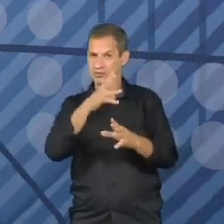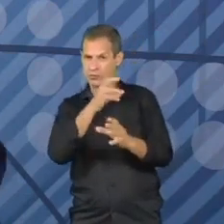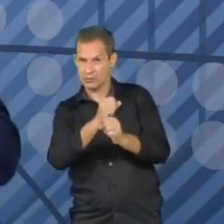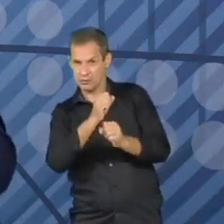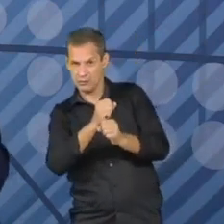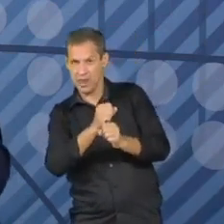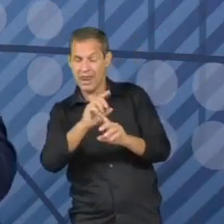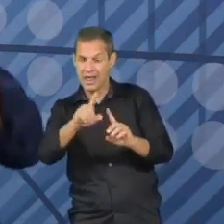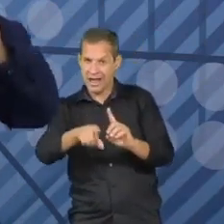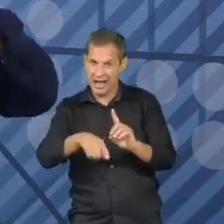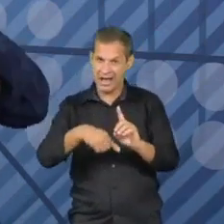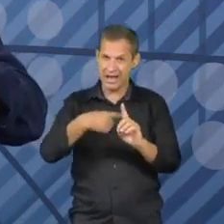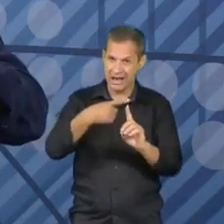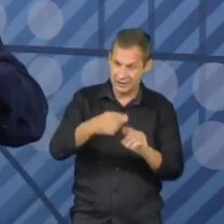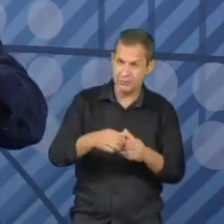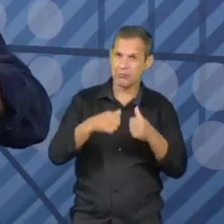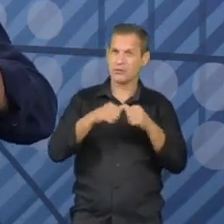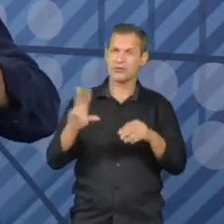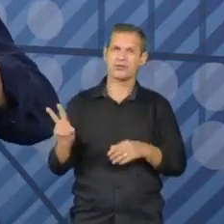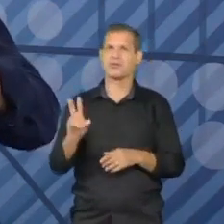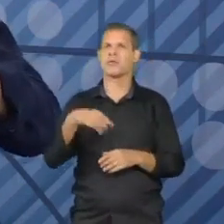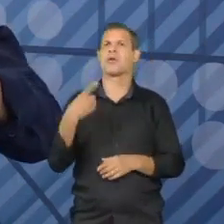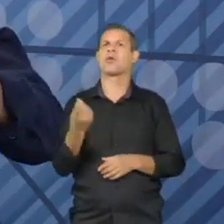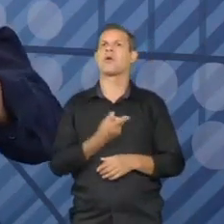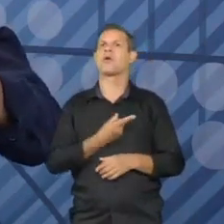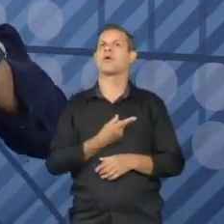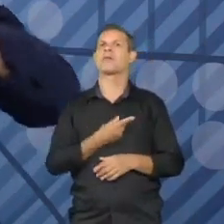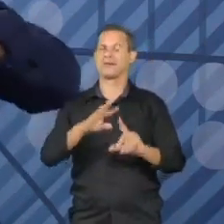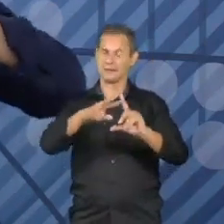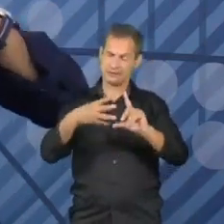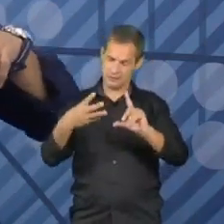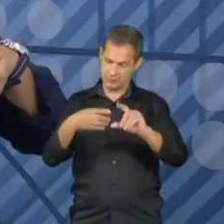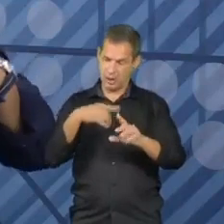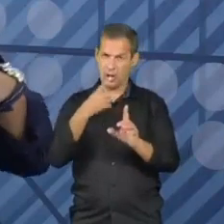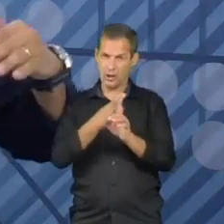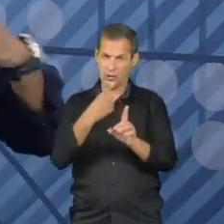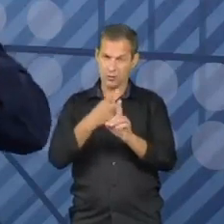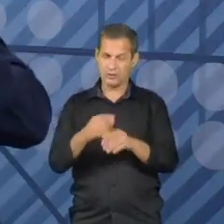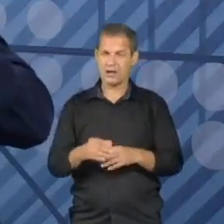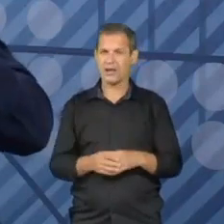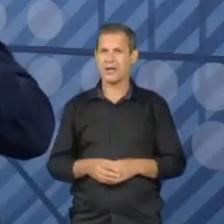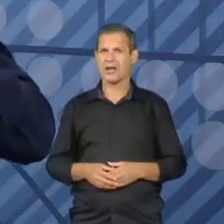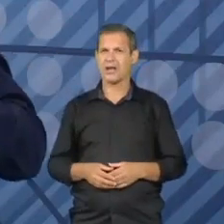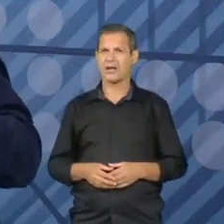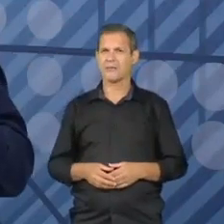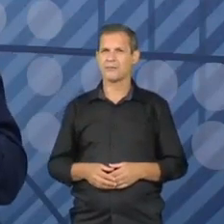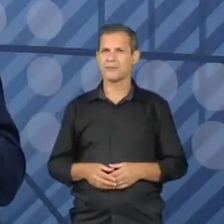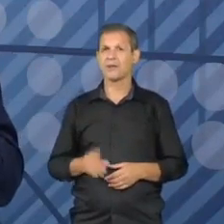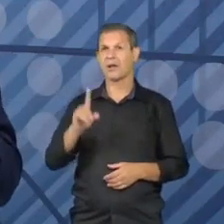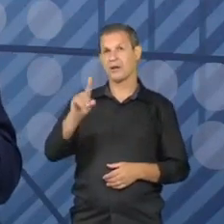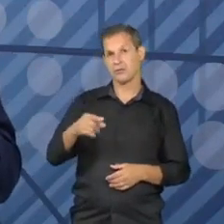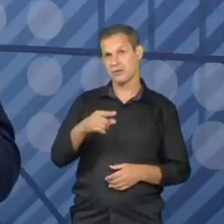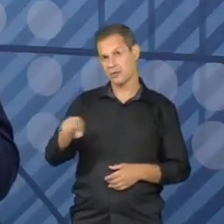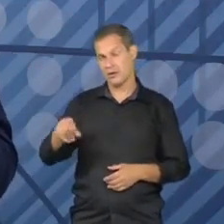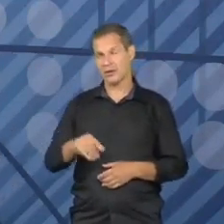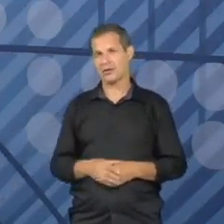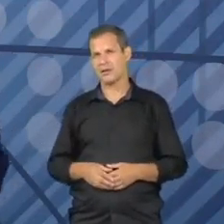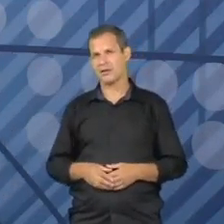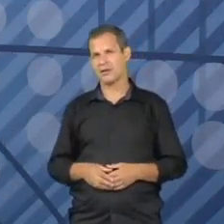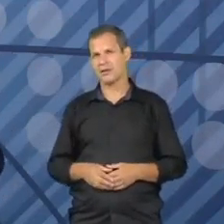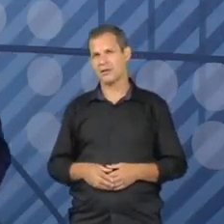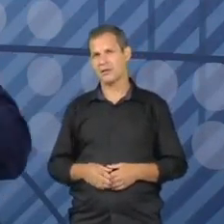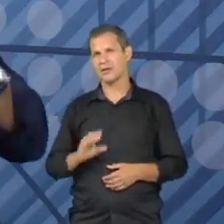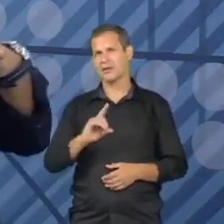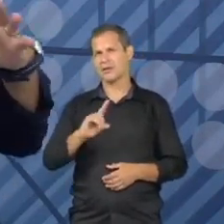cálculo. Depois, esse valor, nós vamos lá na tabela encontrar a coordenada horizontal e vertical. Essa coordenada é que vai